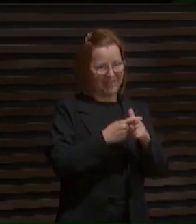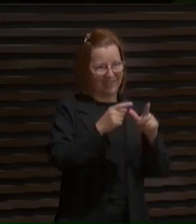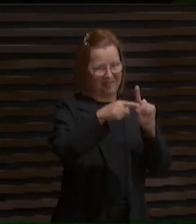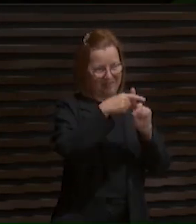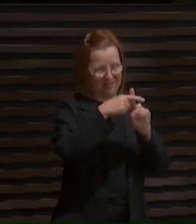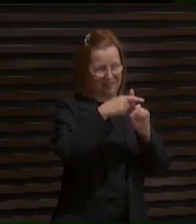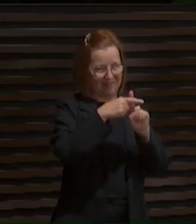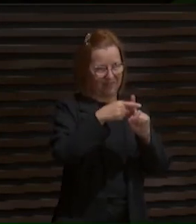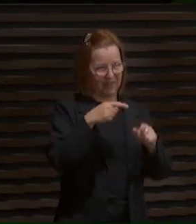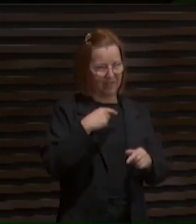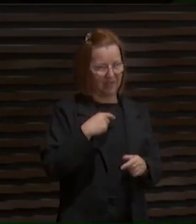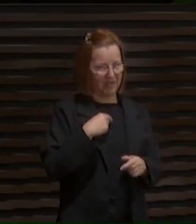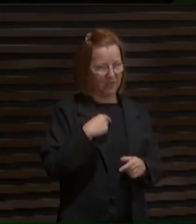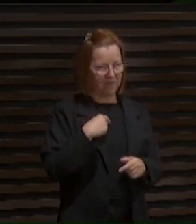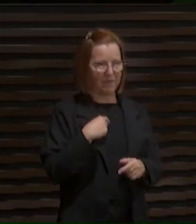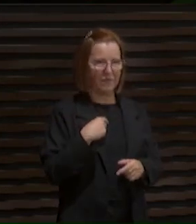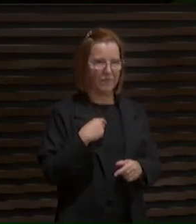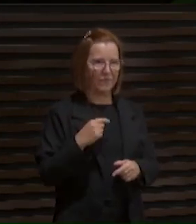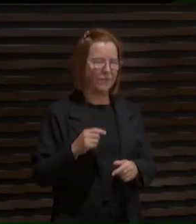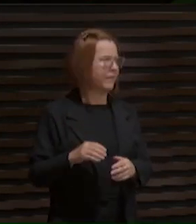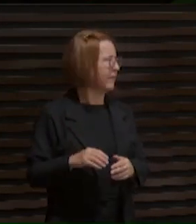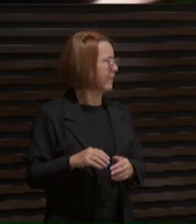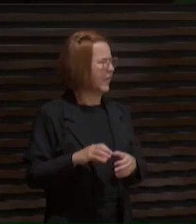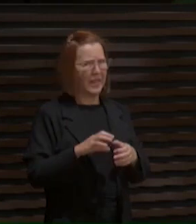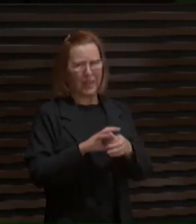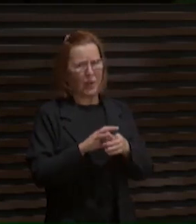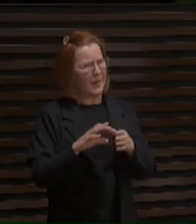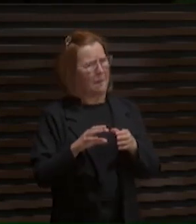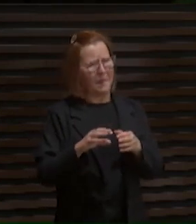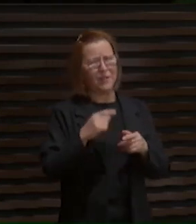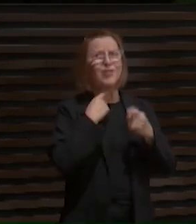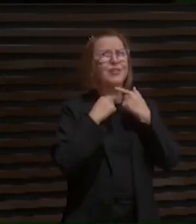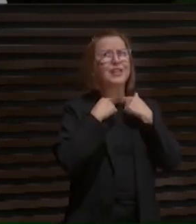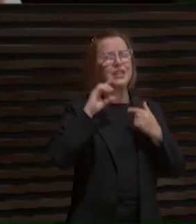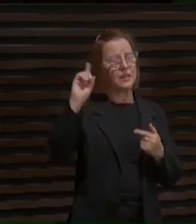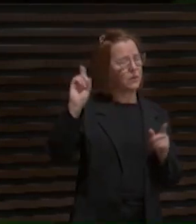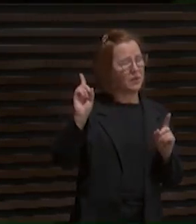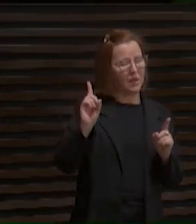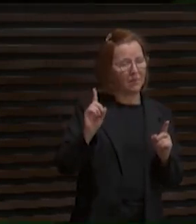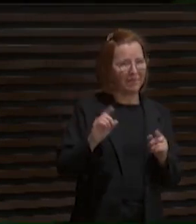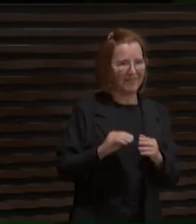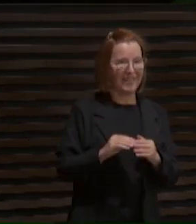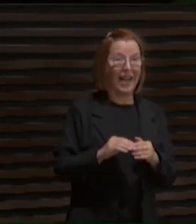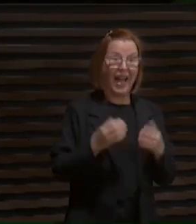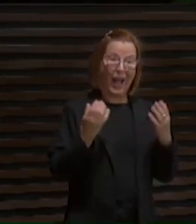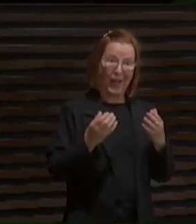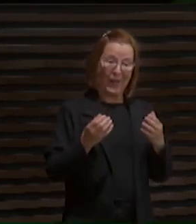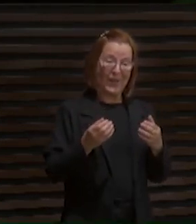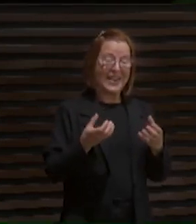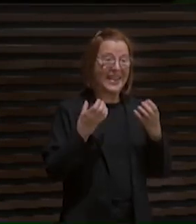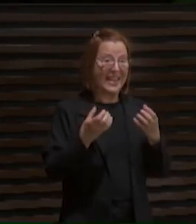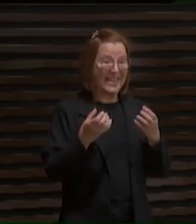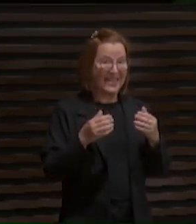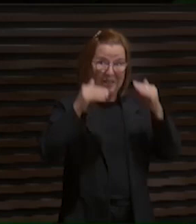Eu não fui liberto de Deus, da sua vontade, do seu caráter. Pelo contrário, eu quero ser como Ele.